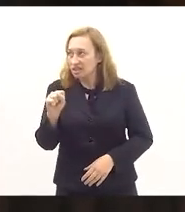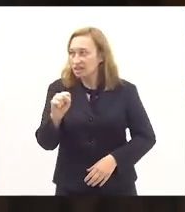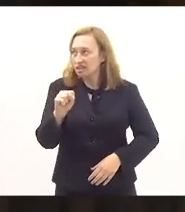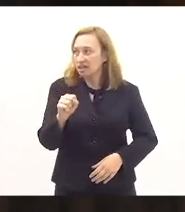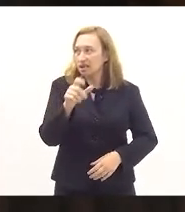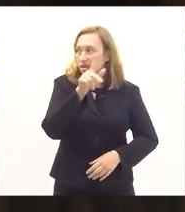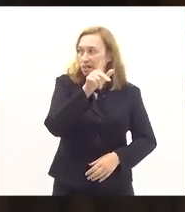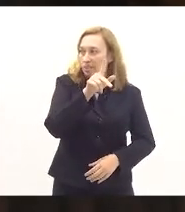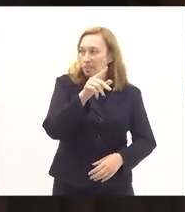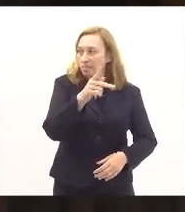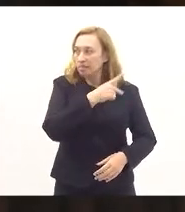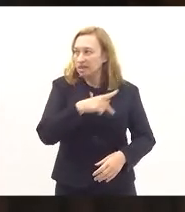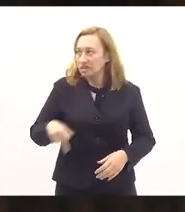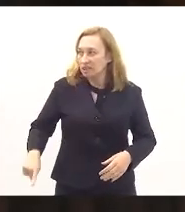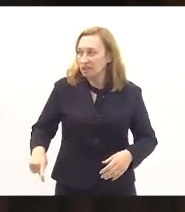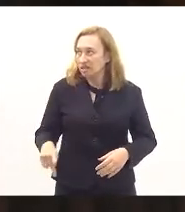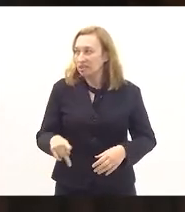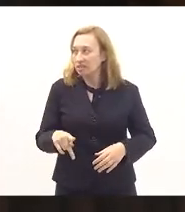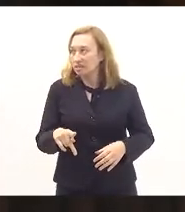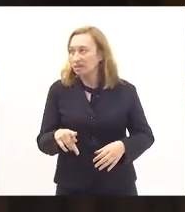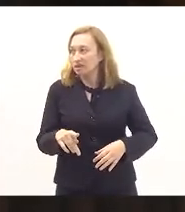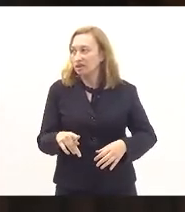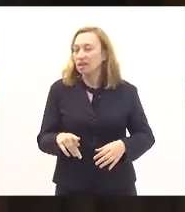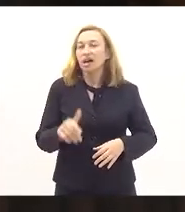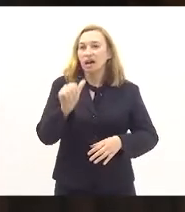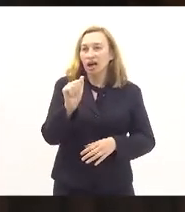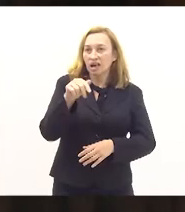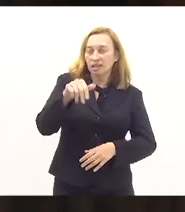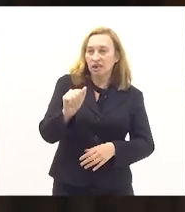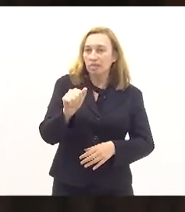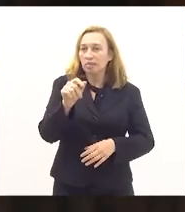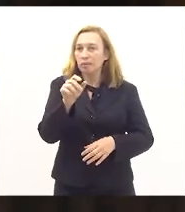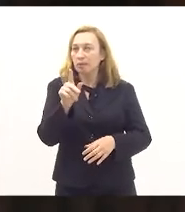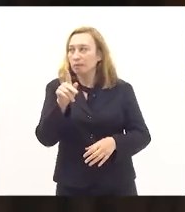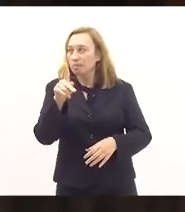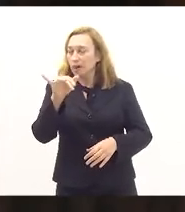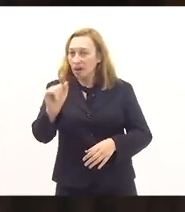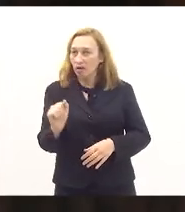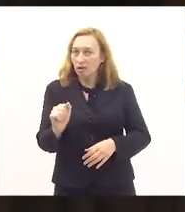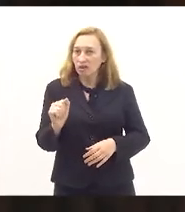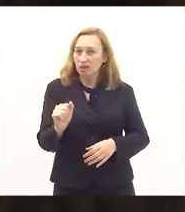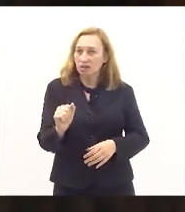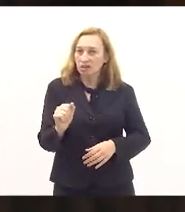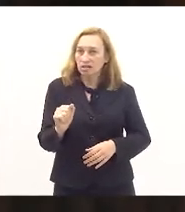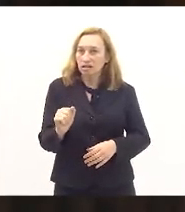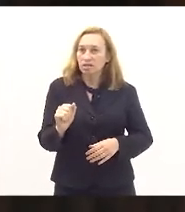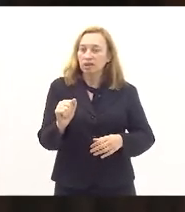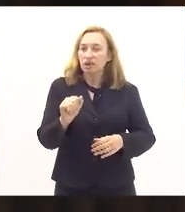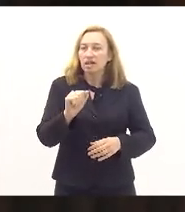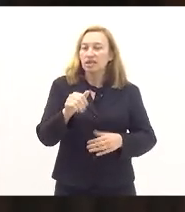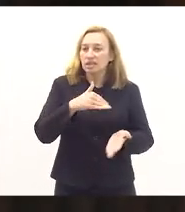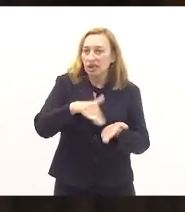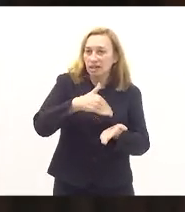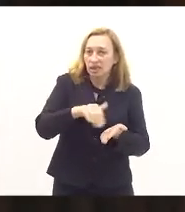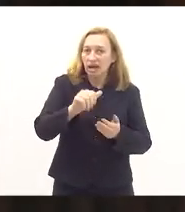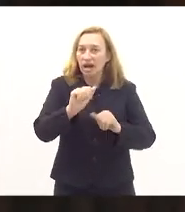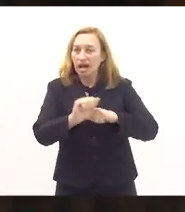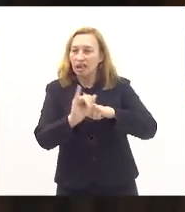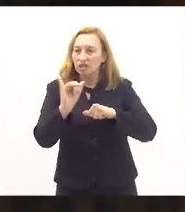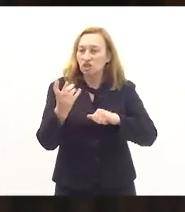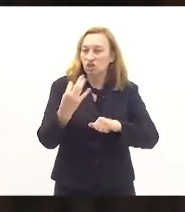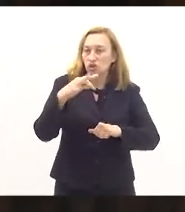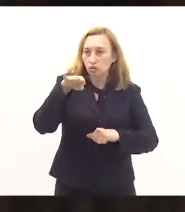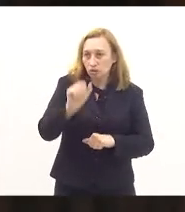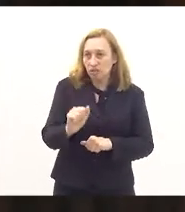presidente da Federação de Contabilistas. Ana Paula de Oliveira, secretária adjunta da AMT Rio